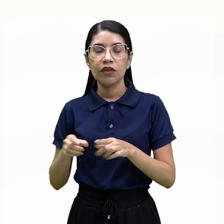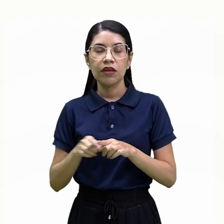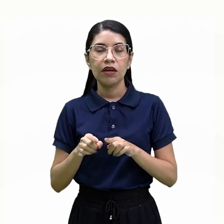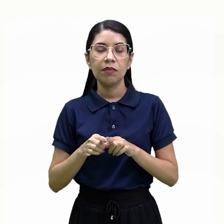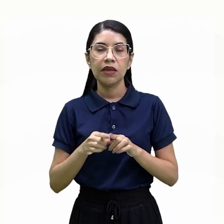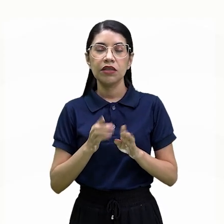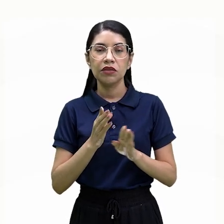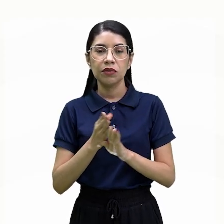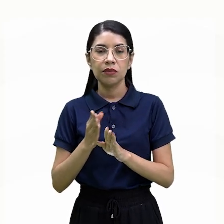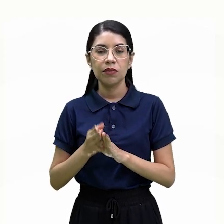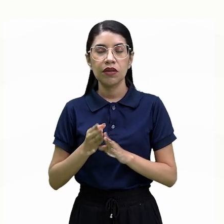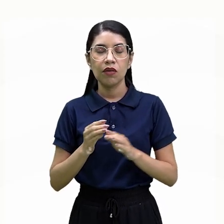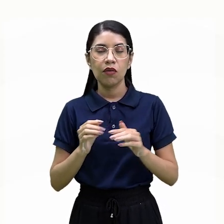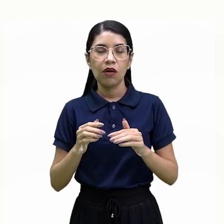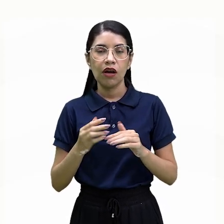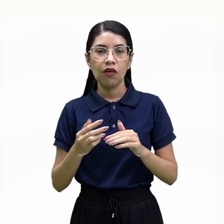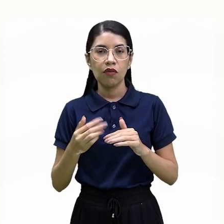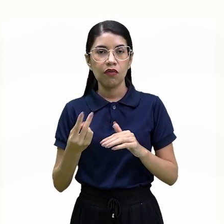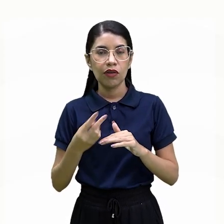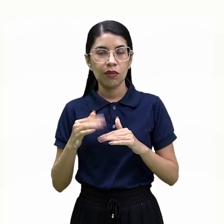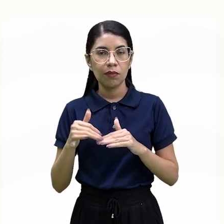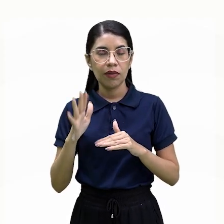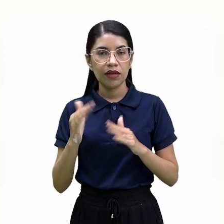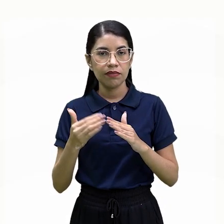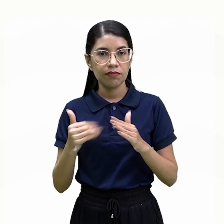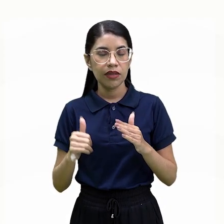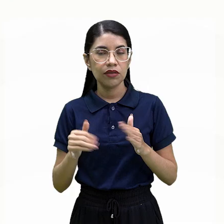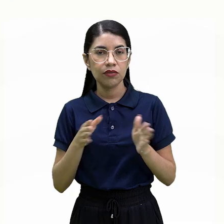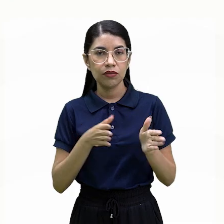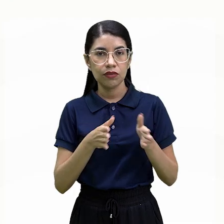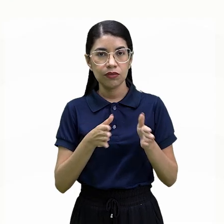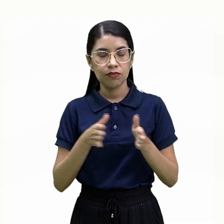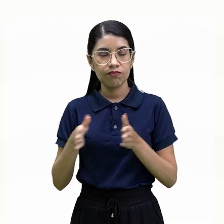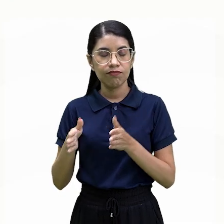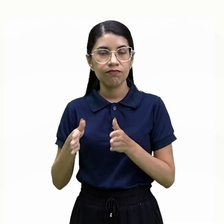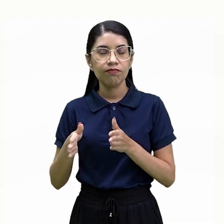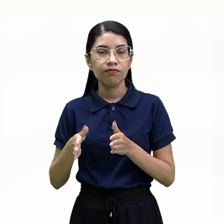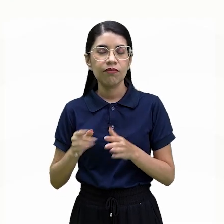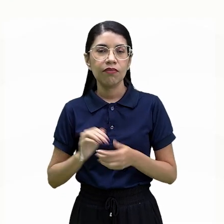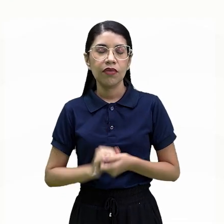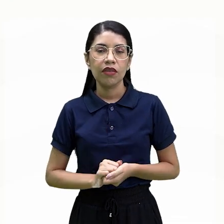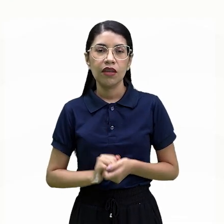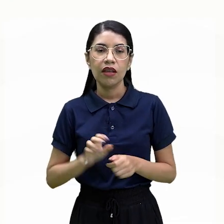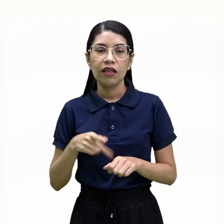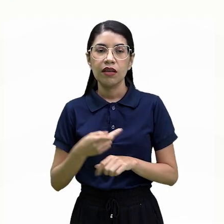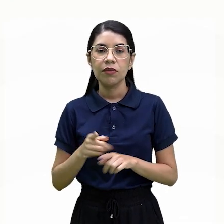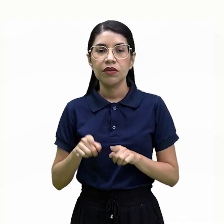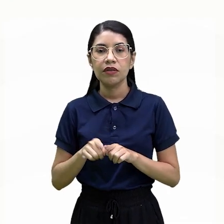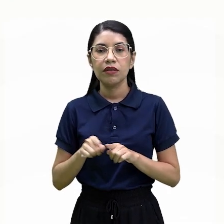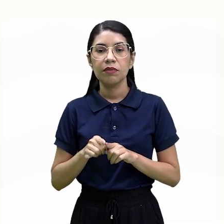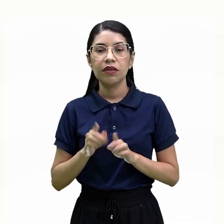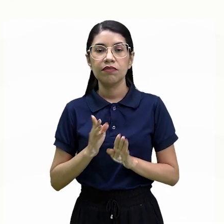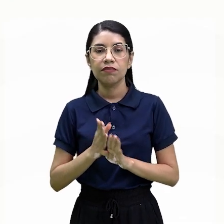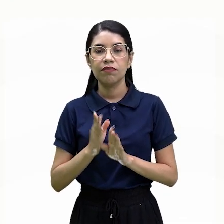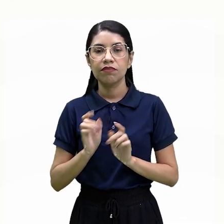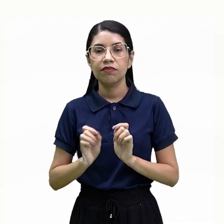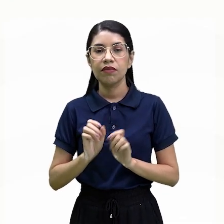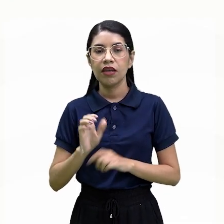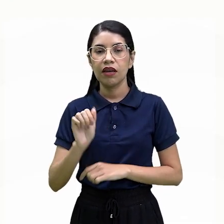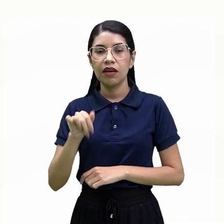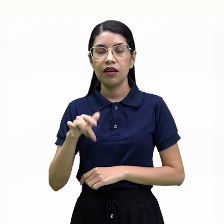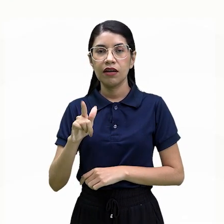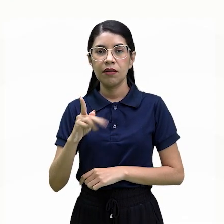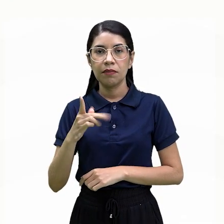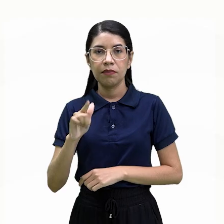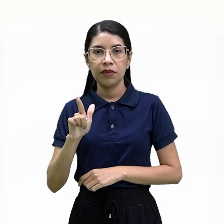os limites inferiores e superiores de cada classe de intervalo. Depois, determine a amplitude de 2